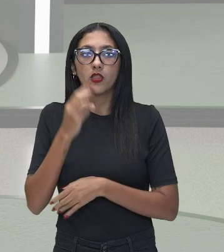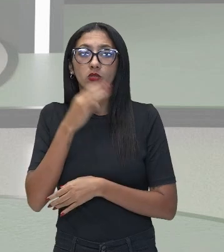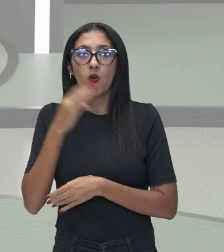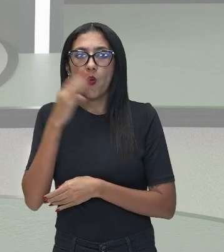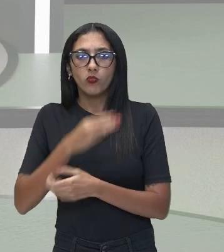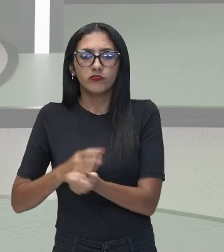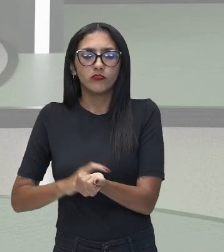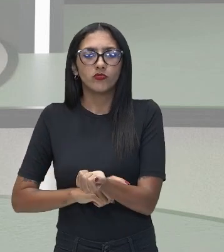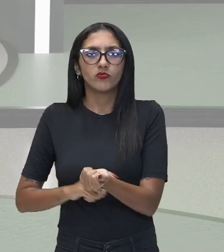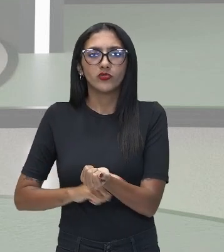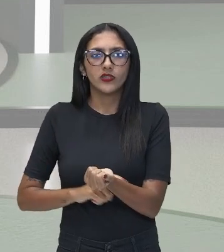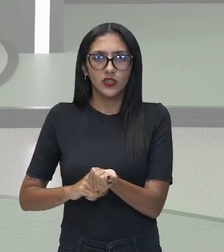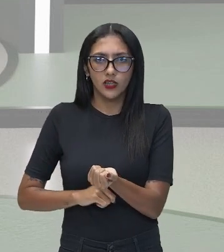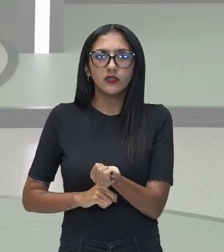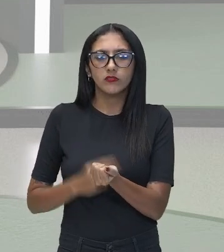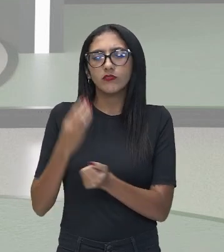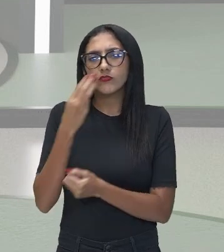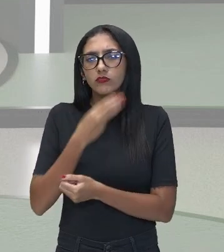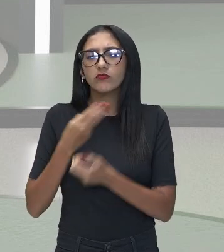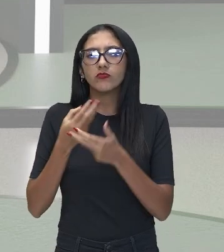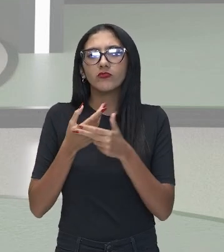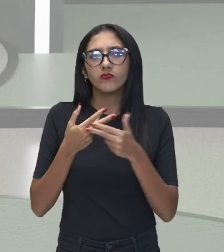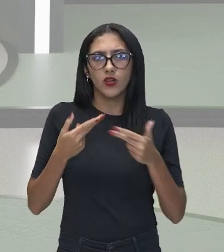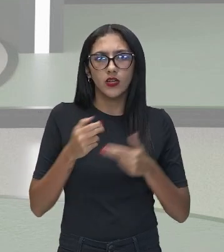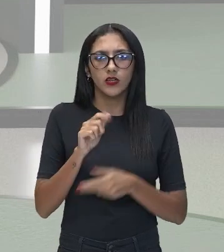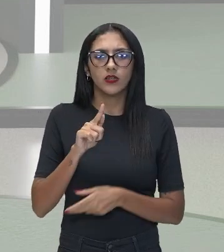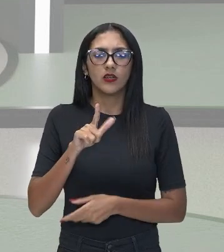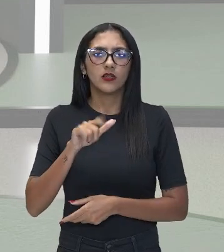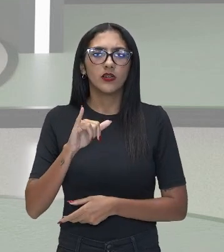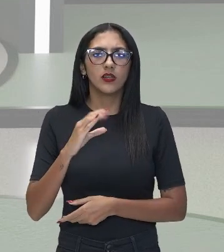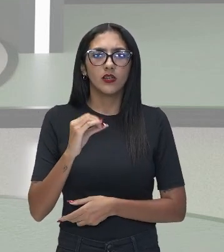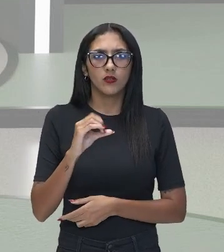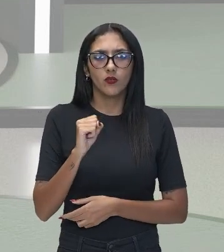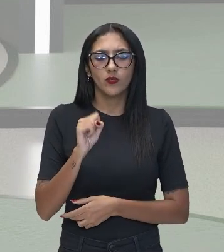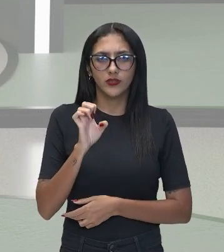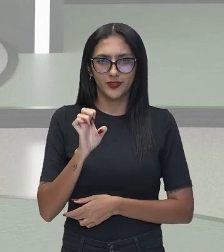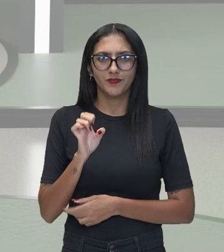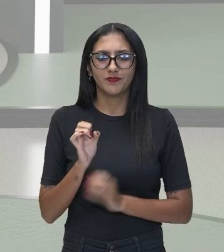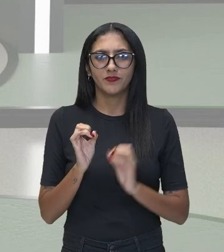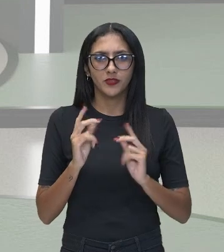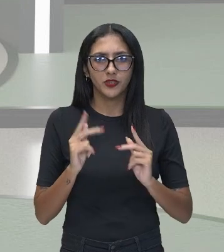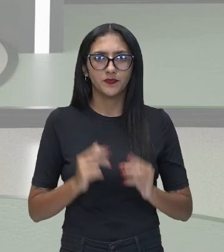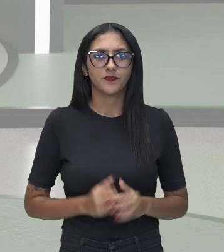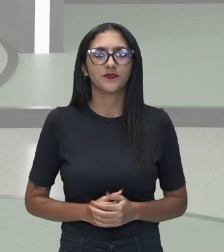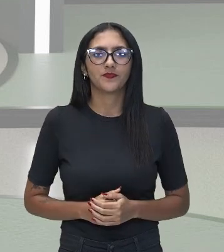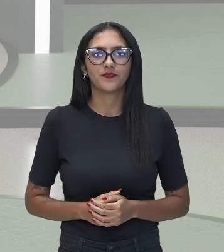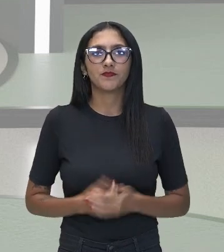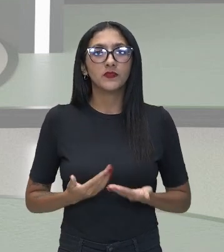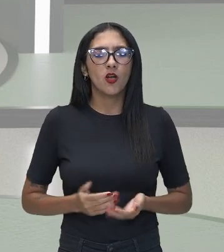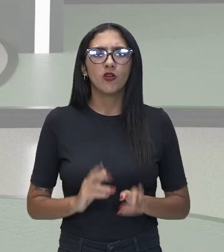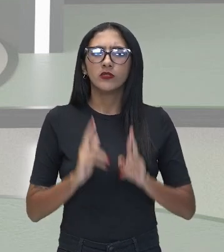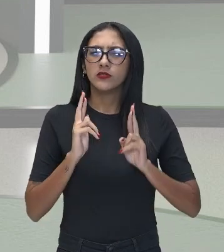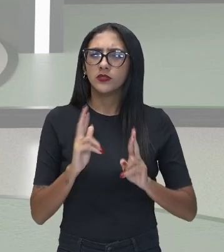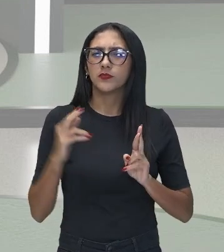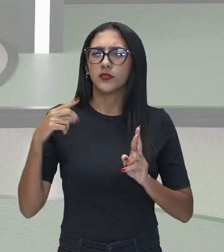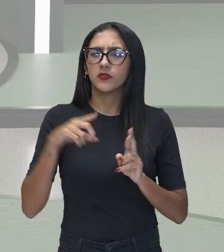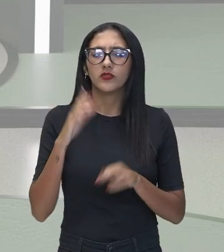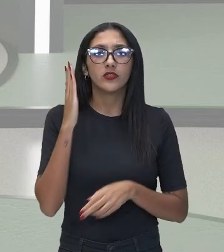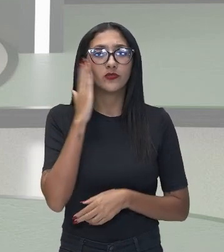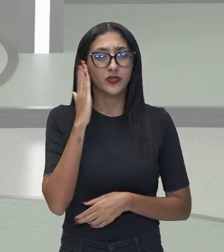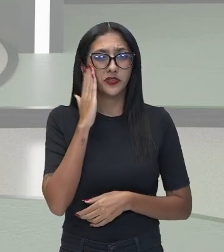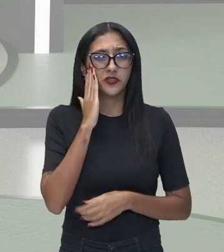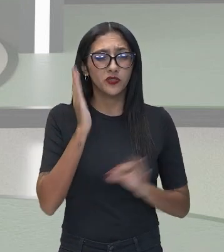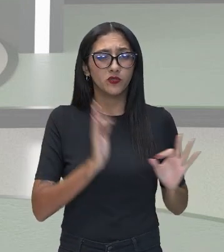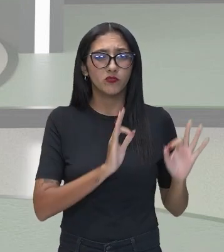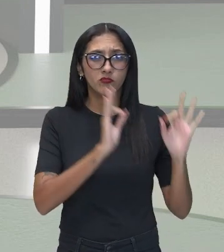que são os açúcares, né, que é a glicose. Ok, pessoal? Então, eu espero que vocês tenham compreendido essa nossa